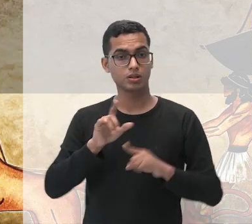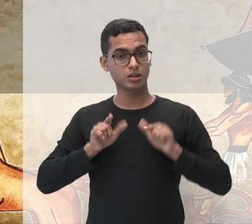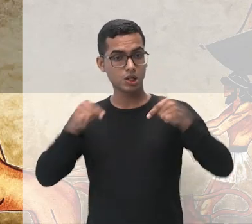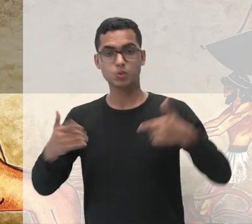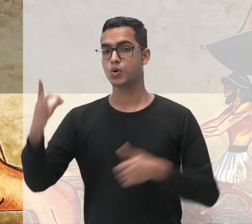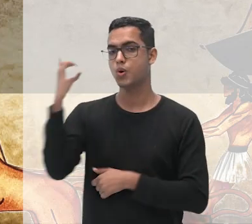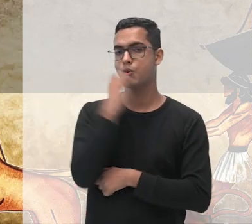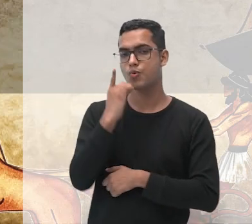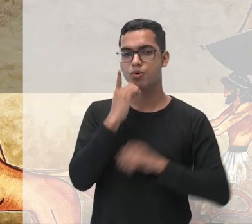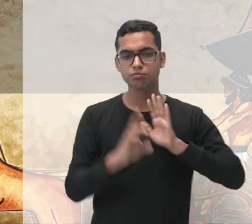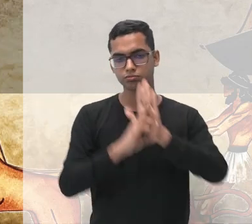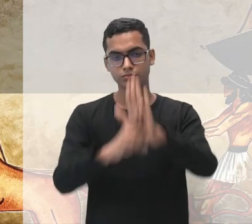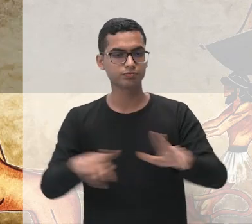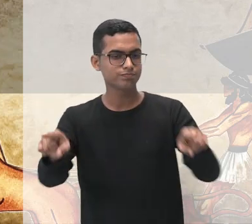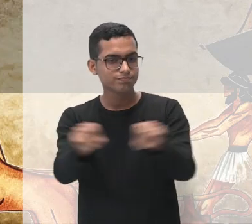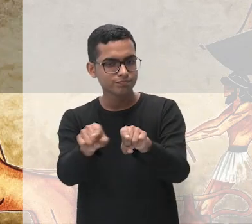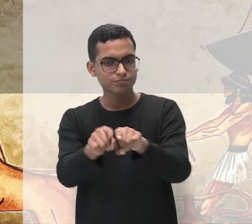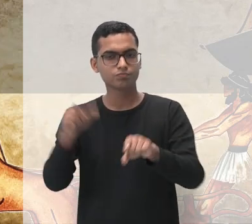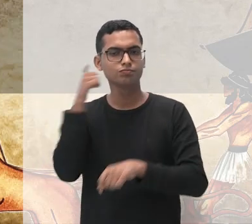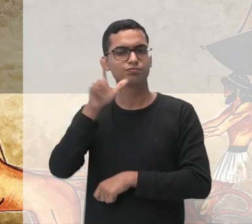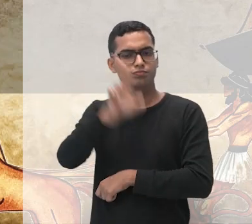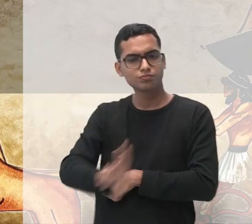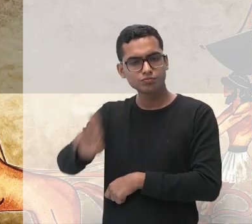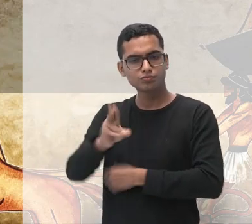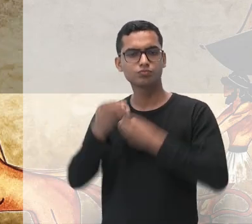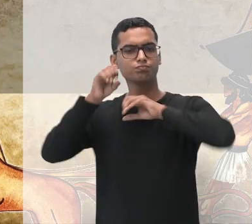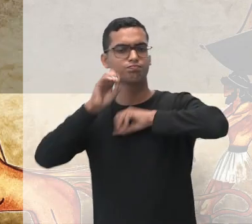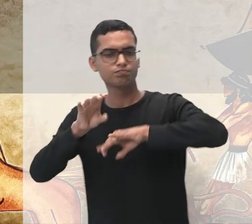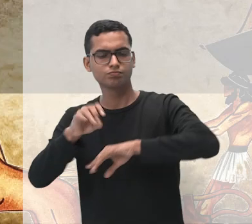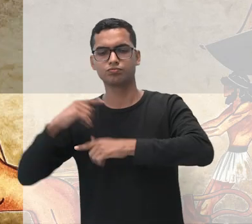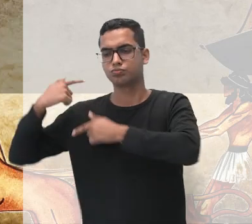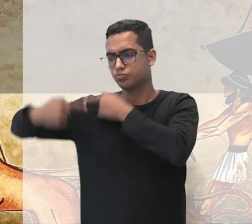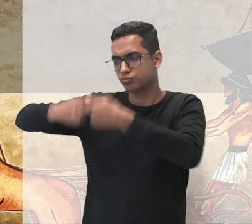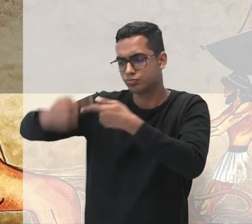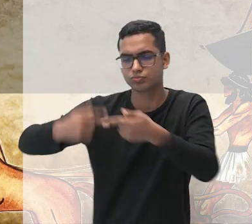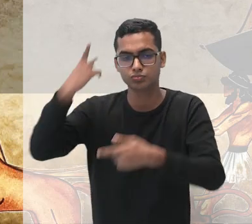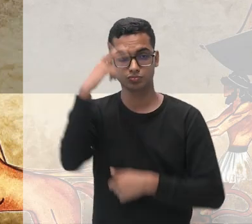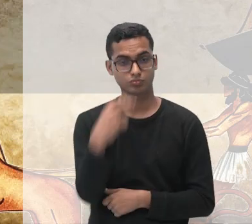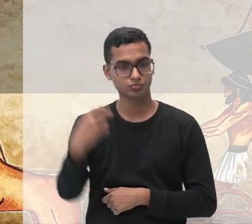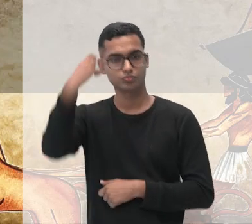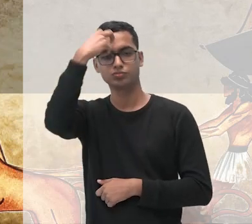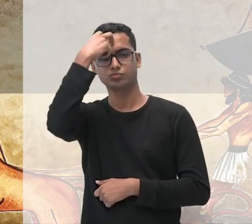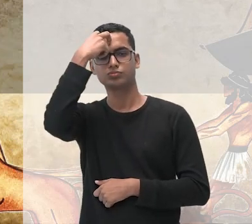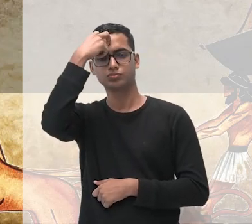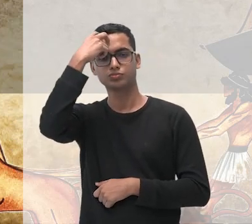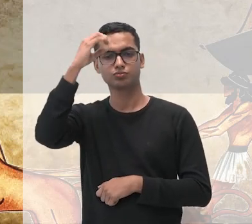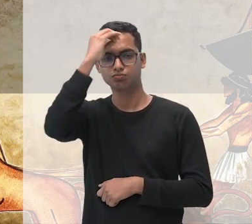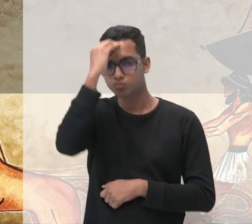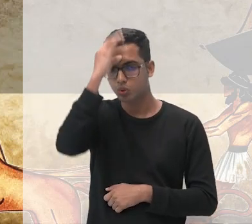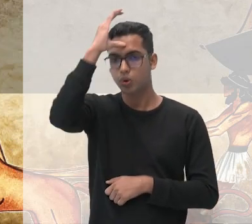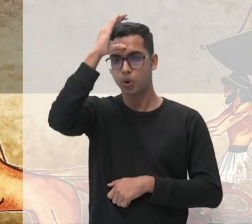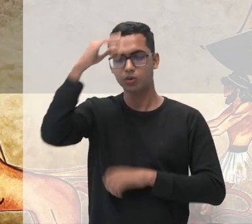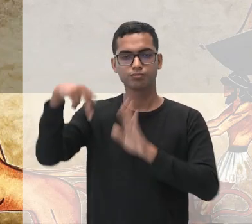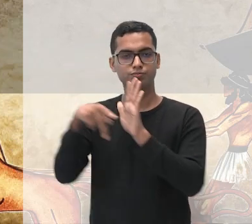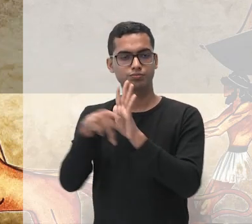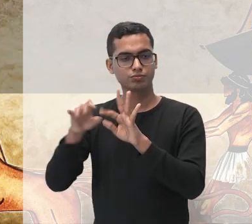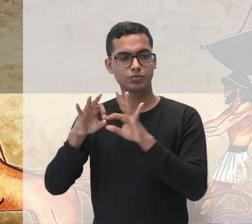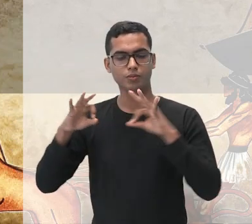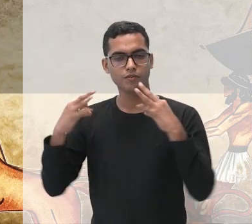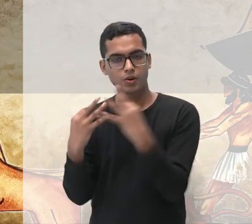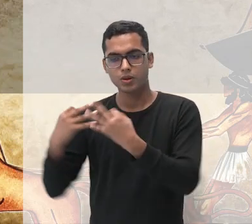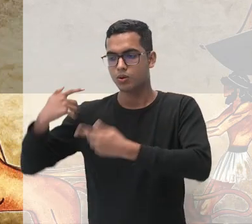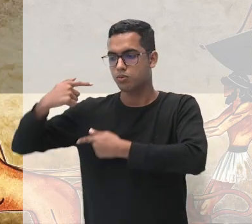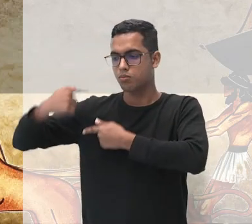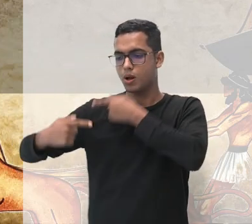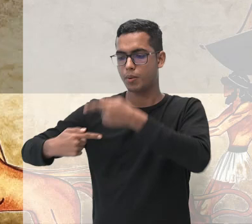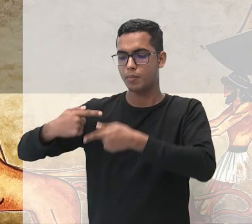cotidianas, além de servir como um instrumento para passar herança cultural e